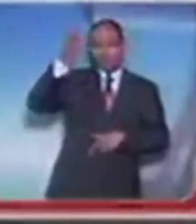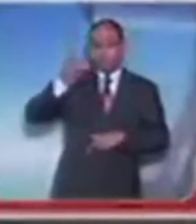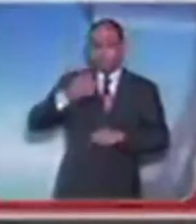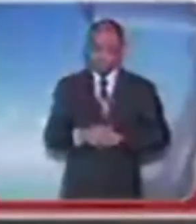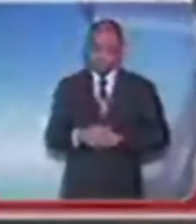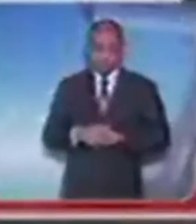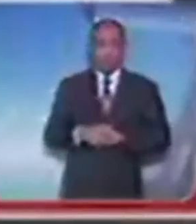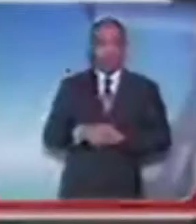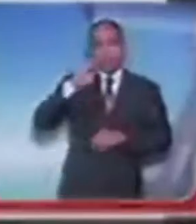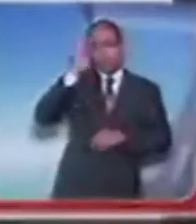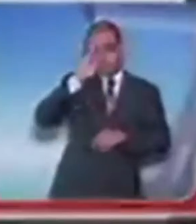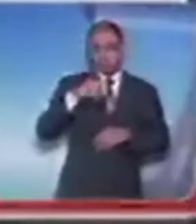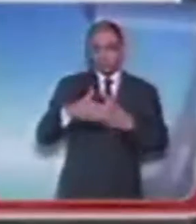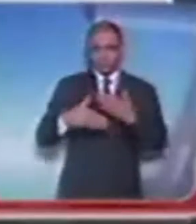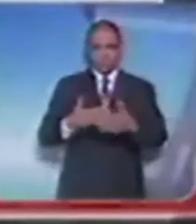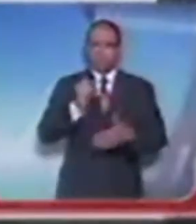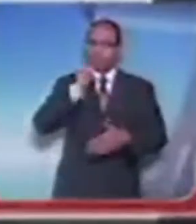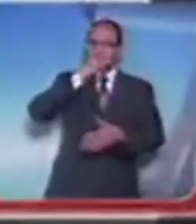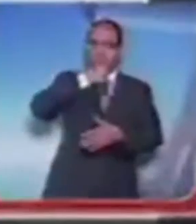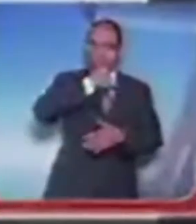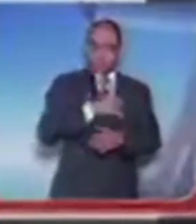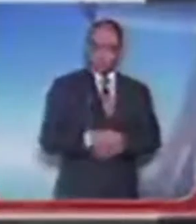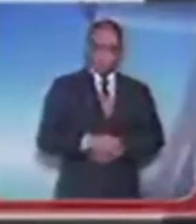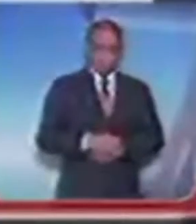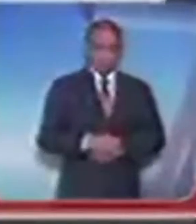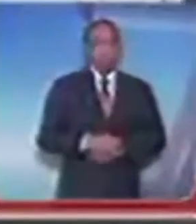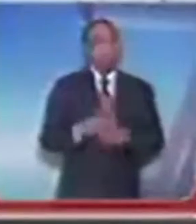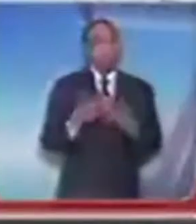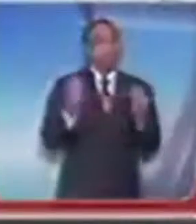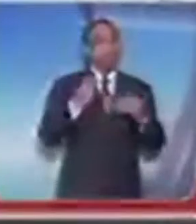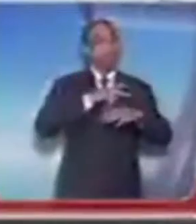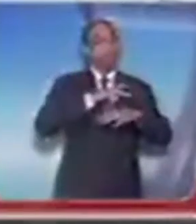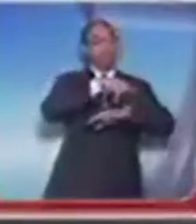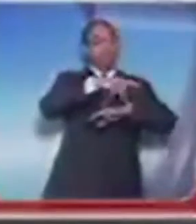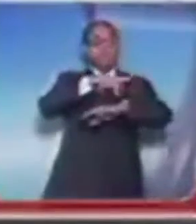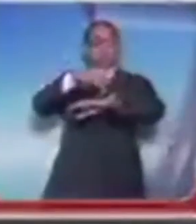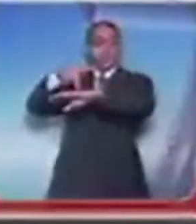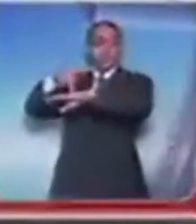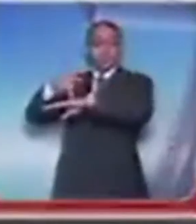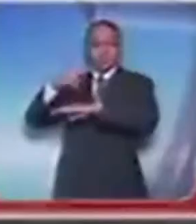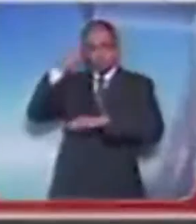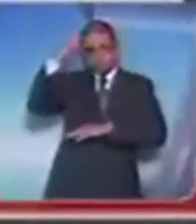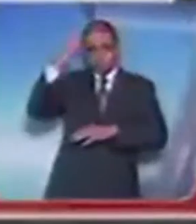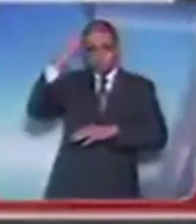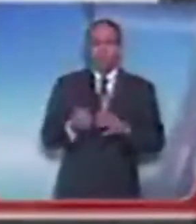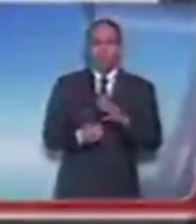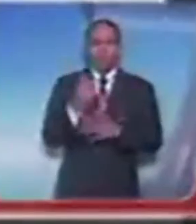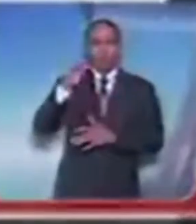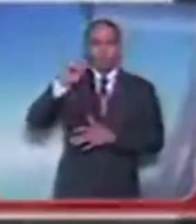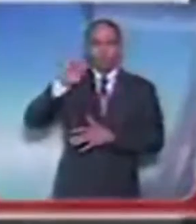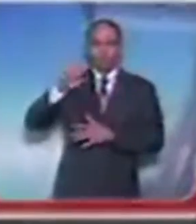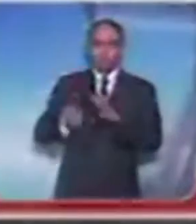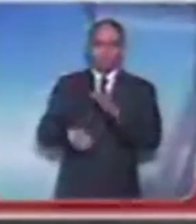ter no Brasil um processo muito triste. Enquanto muitos países discutem já, inclusive, o ócio criativo, ou